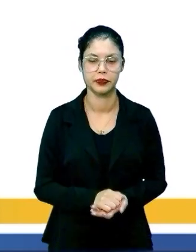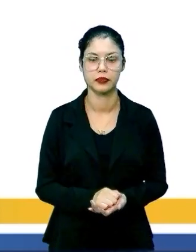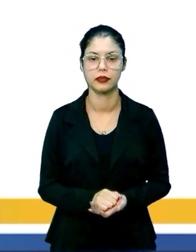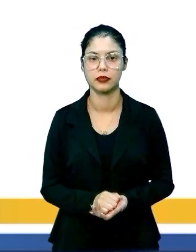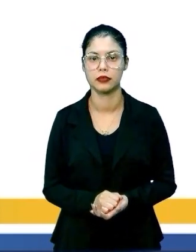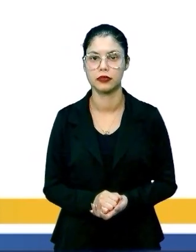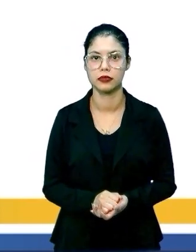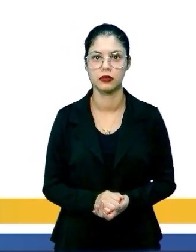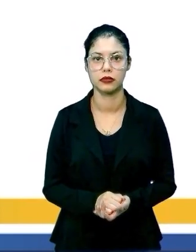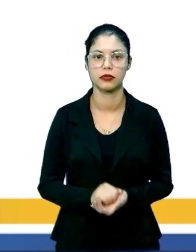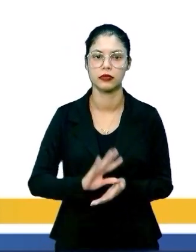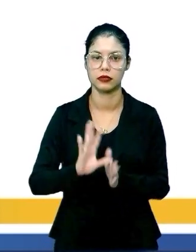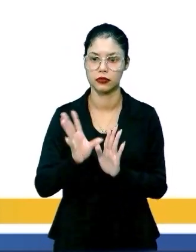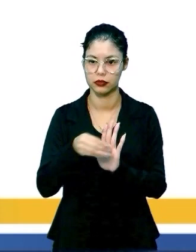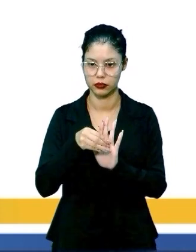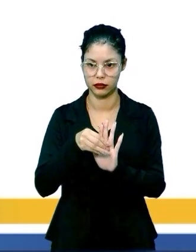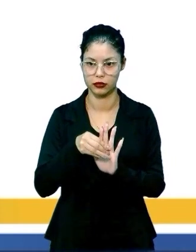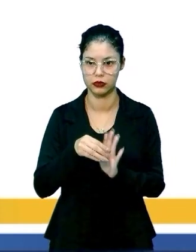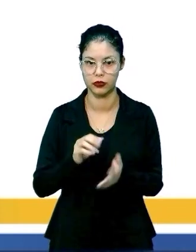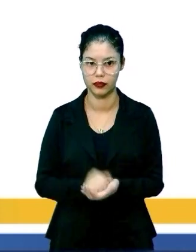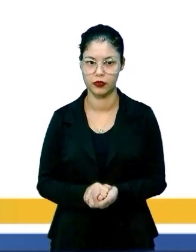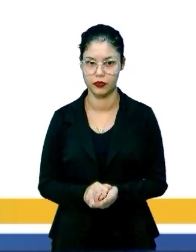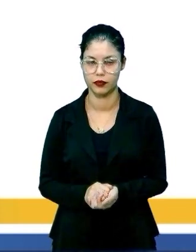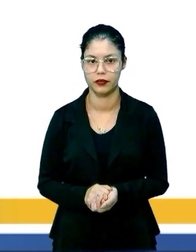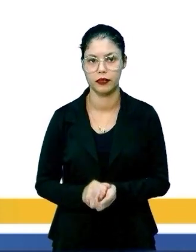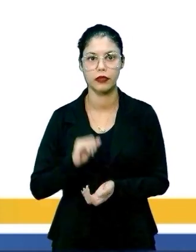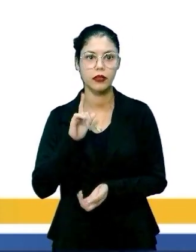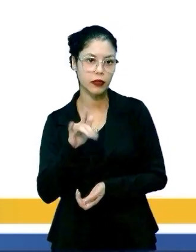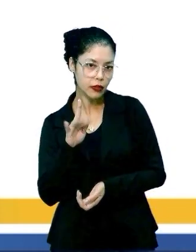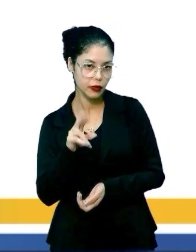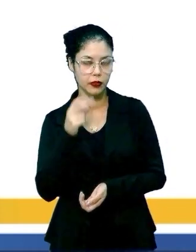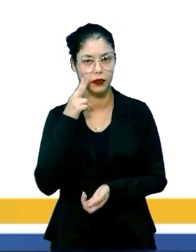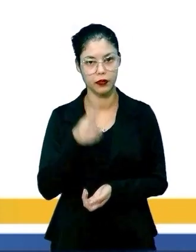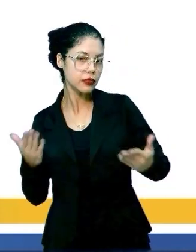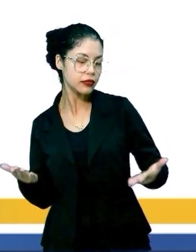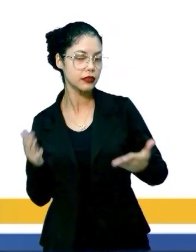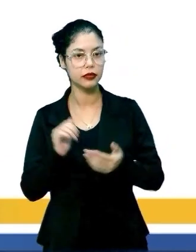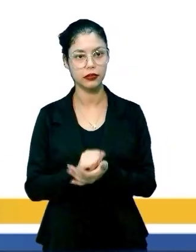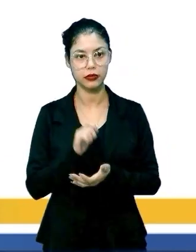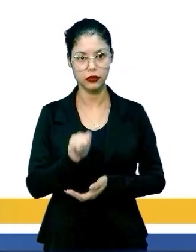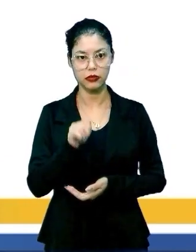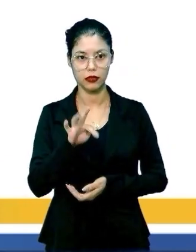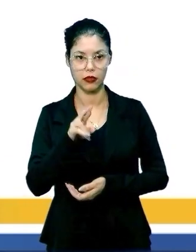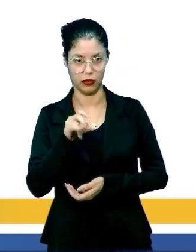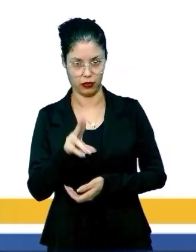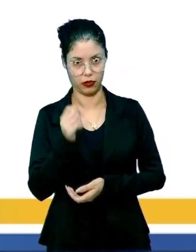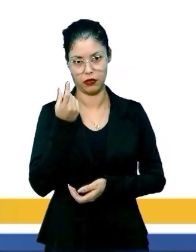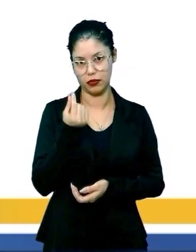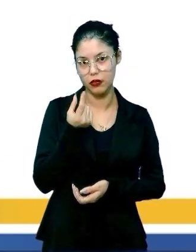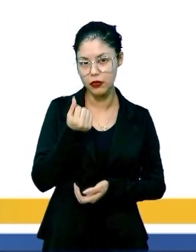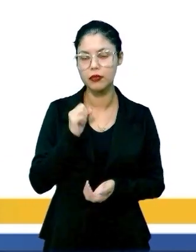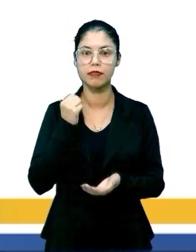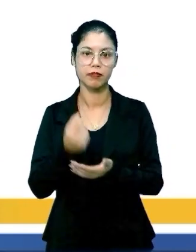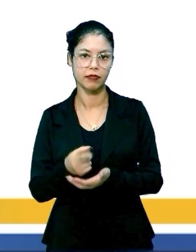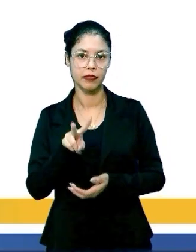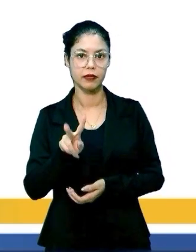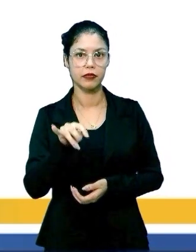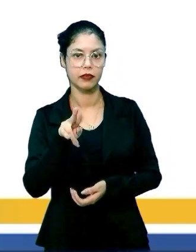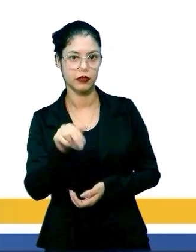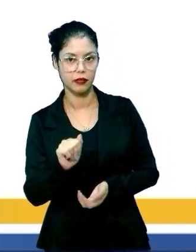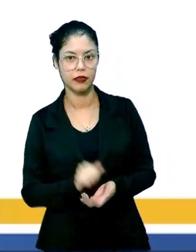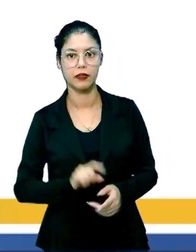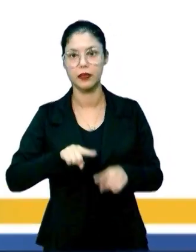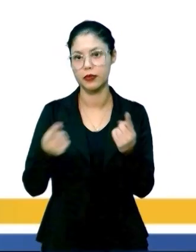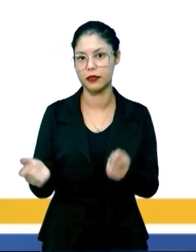opção para se aplicar no caso de Kleber. Vamos lá. Arthur tem o dinheiro para pagar à